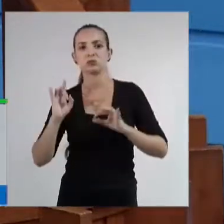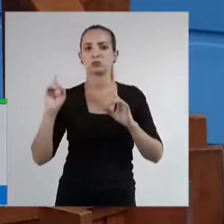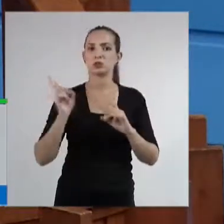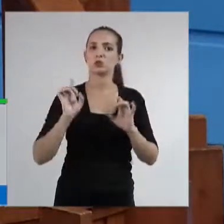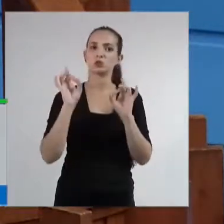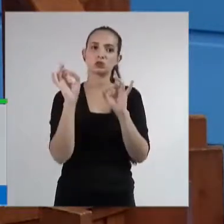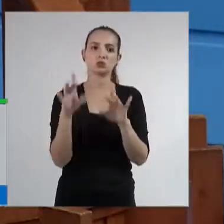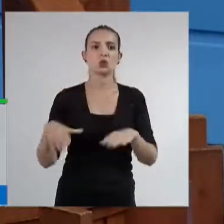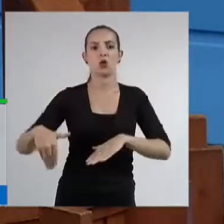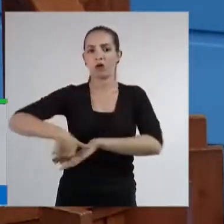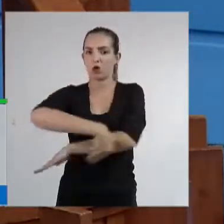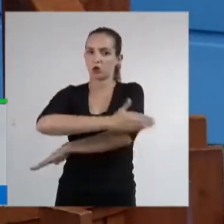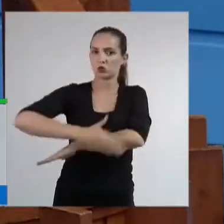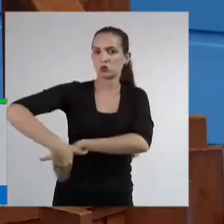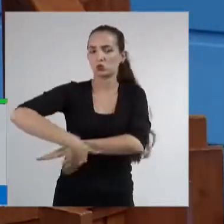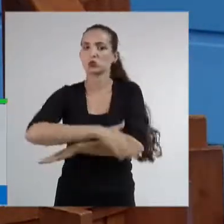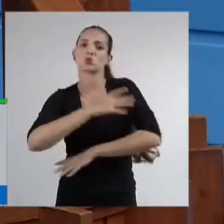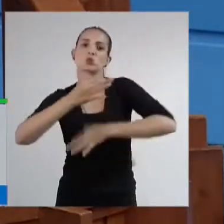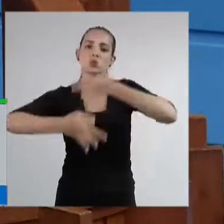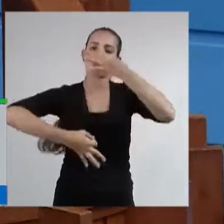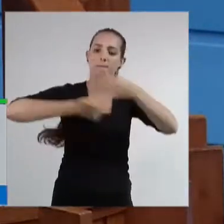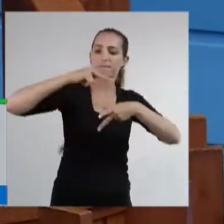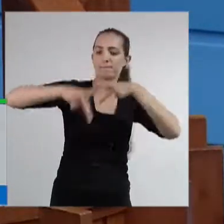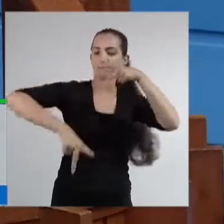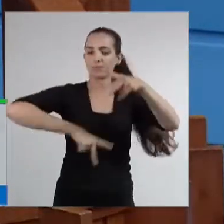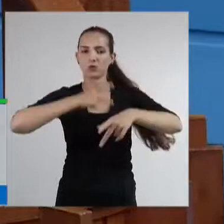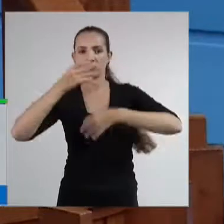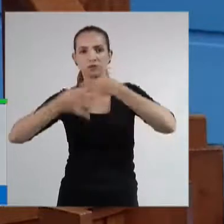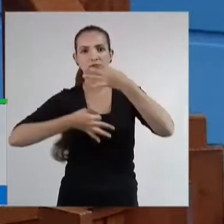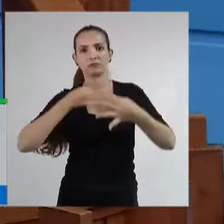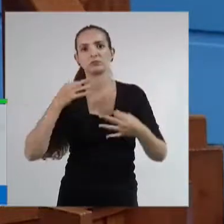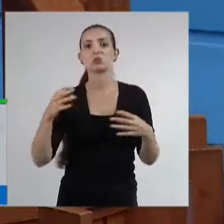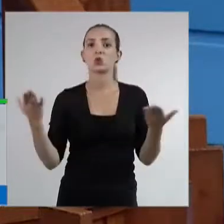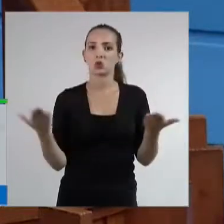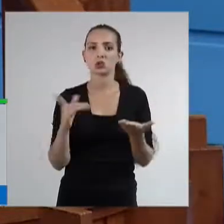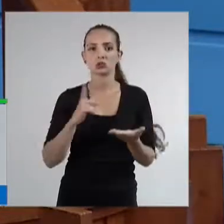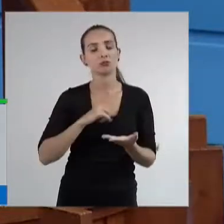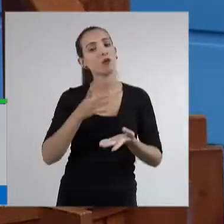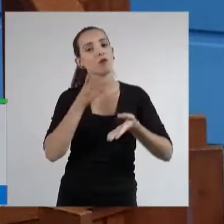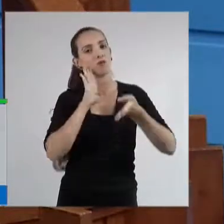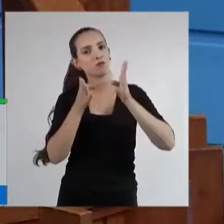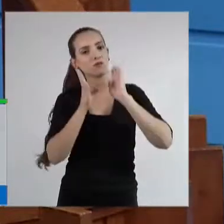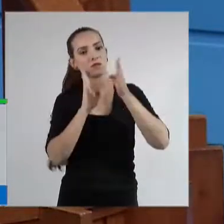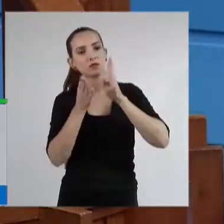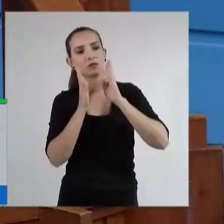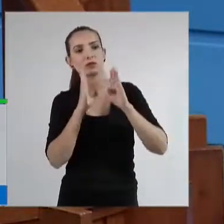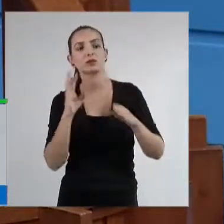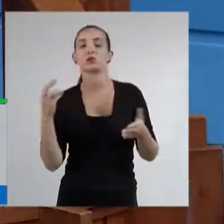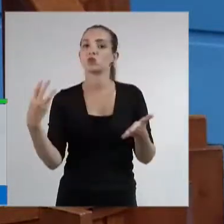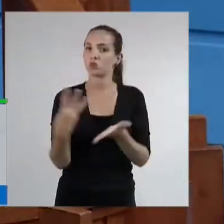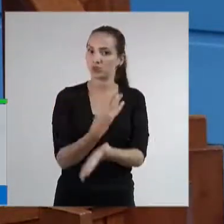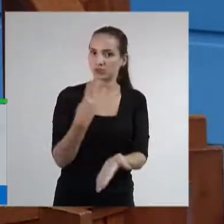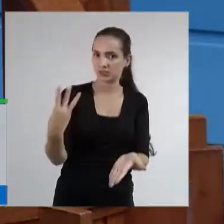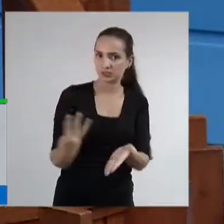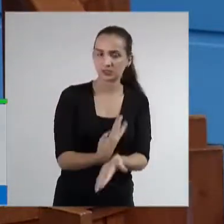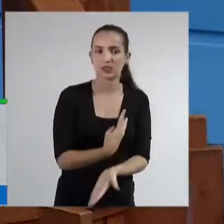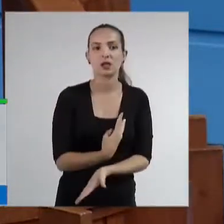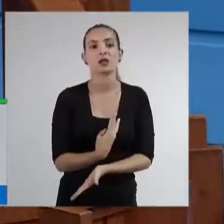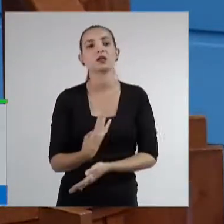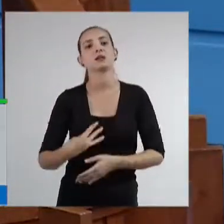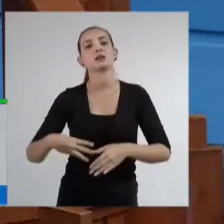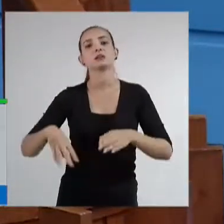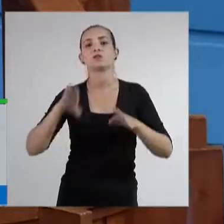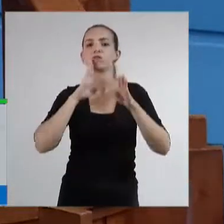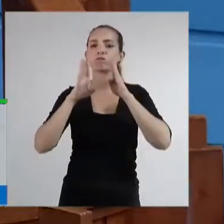se dizia muito, vamos ouvir as vozes das ruas. Hoje tem as vozes do Facebook, as vozes do WhatsApp, tem as vozes das